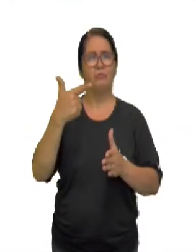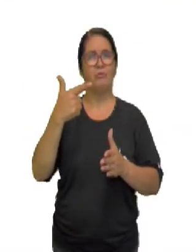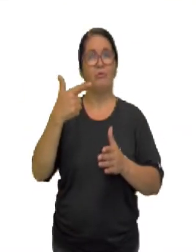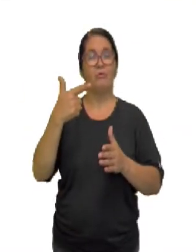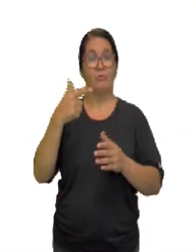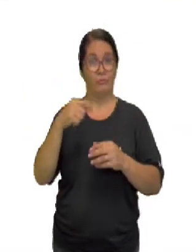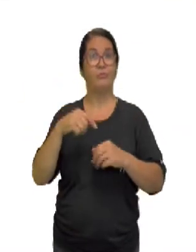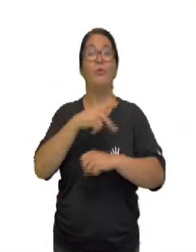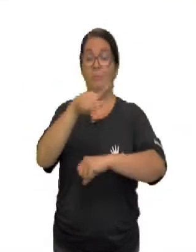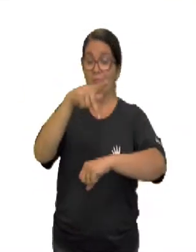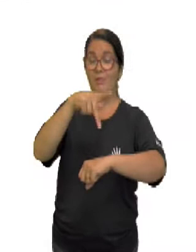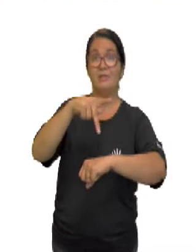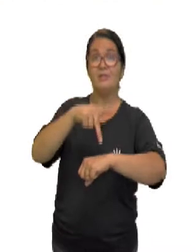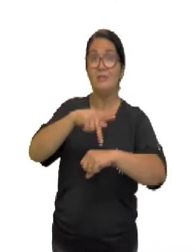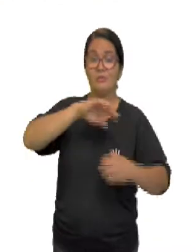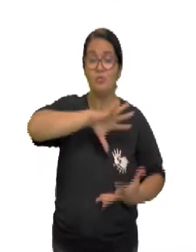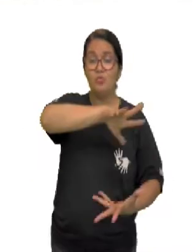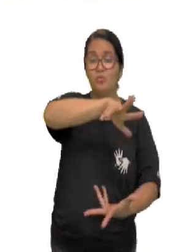Porém,